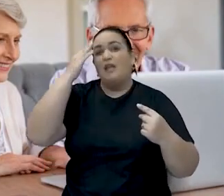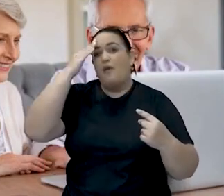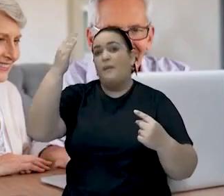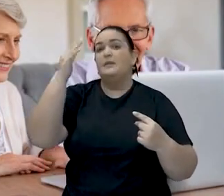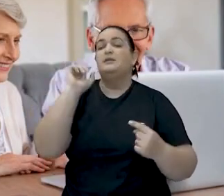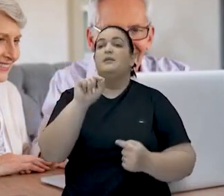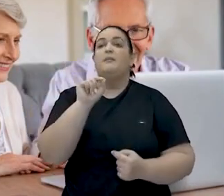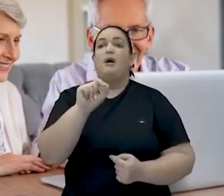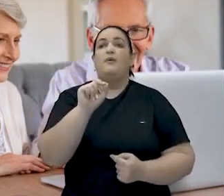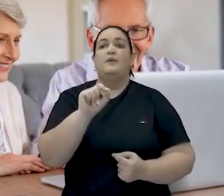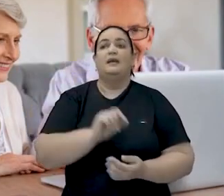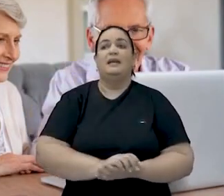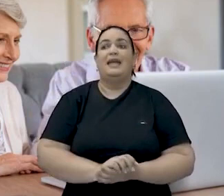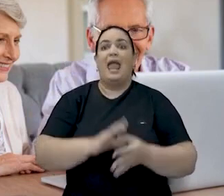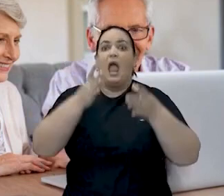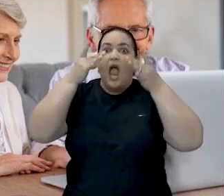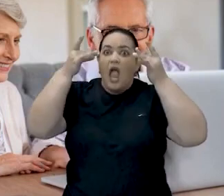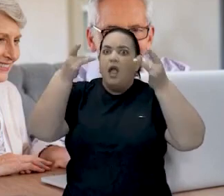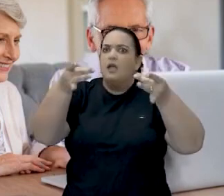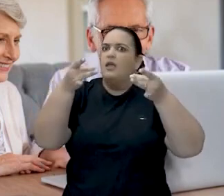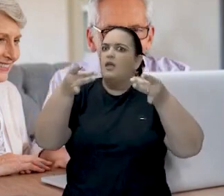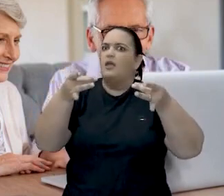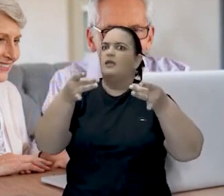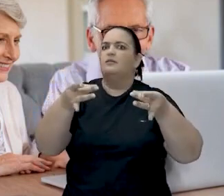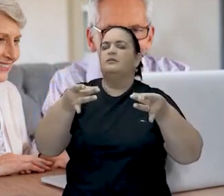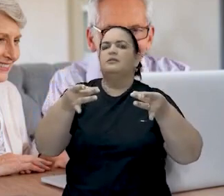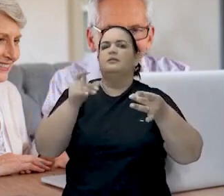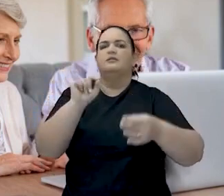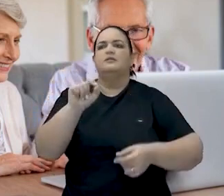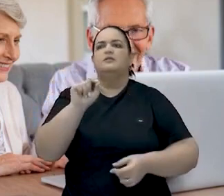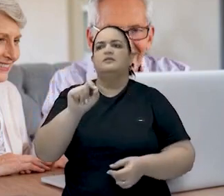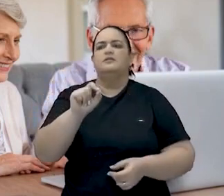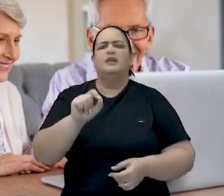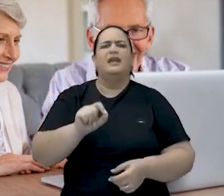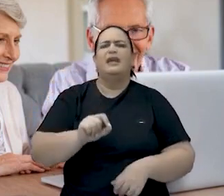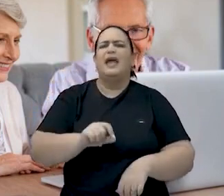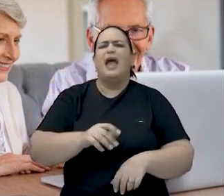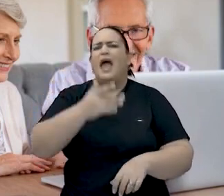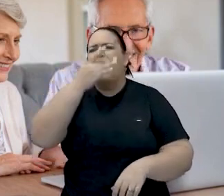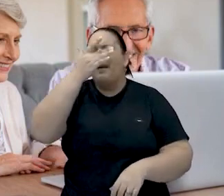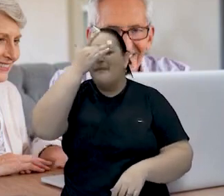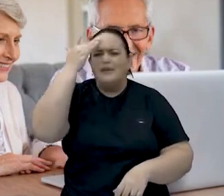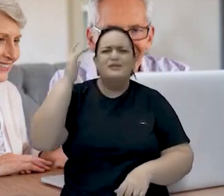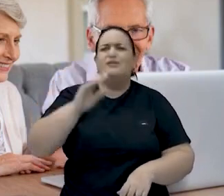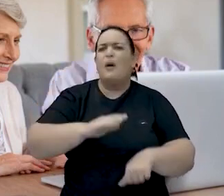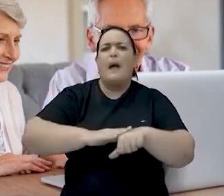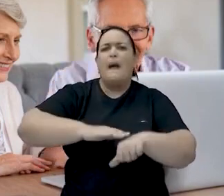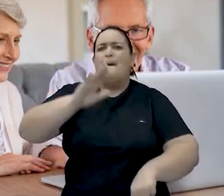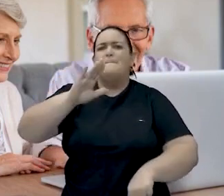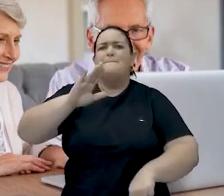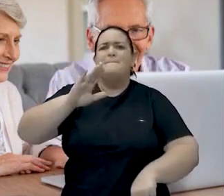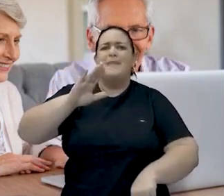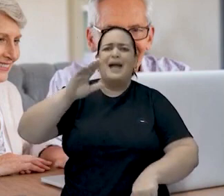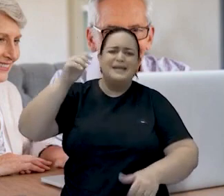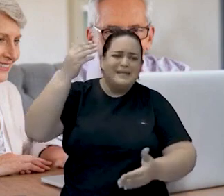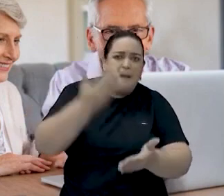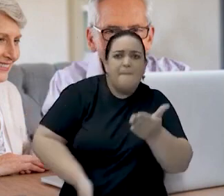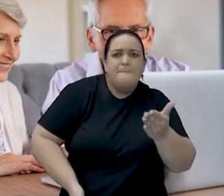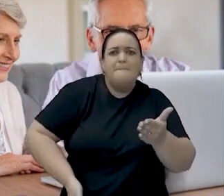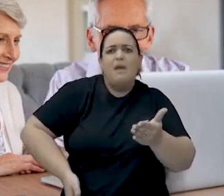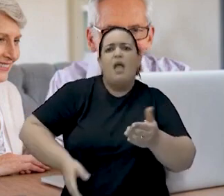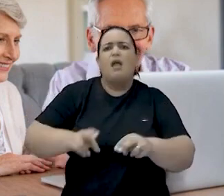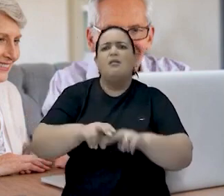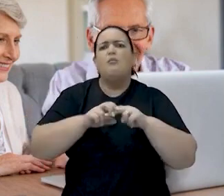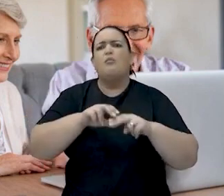interessante a gente trazer para cá é quem é que mais é afetado por isso. Segundo o Centro Nacional de